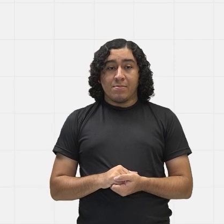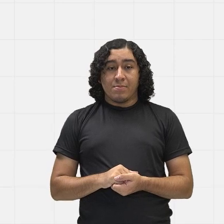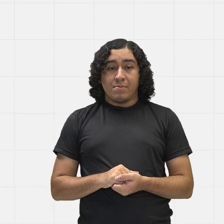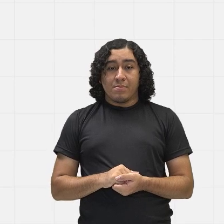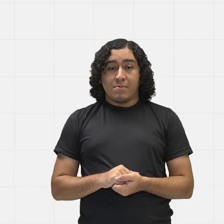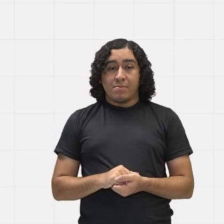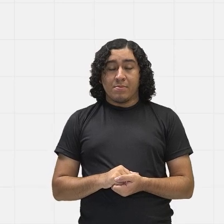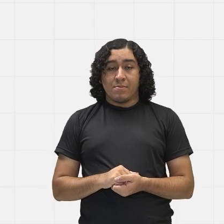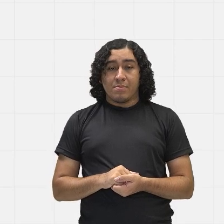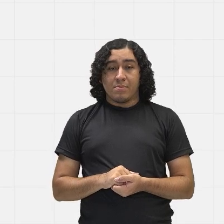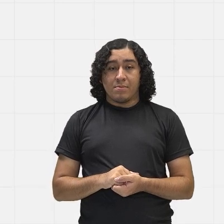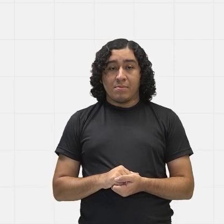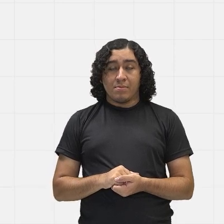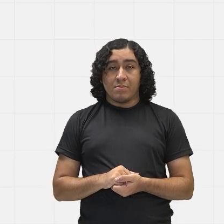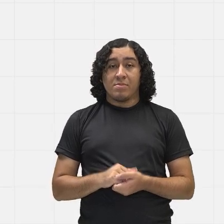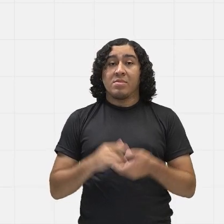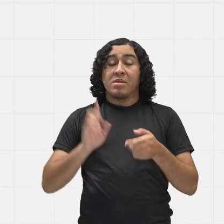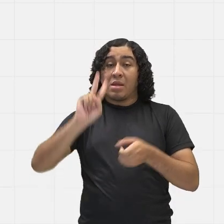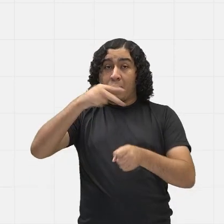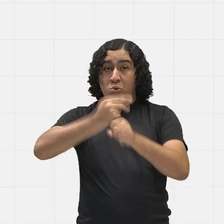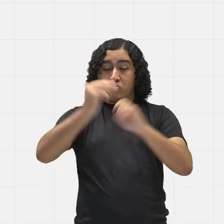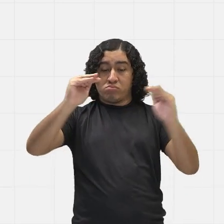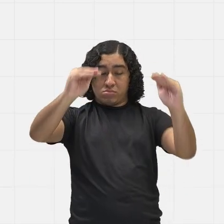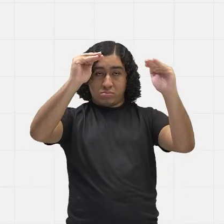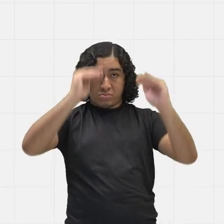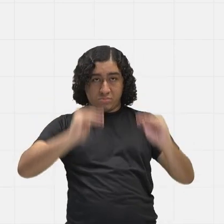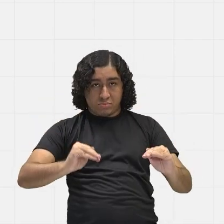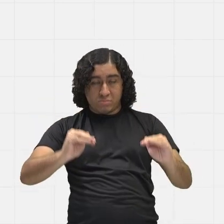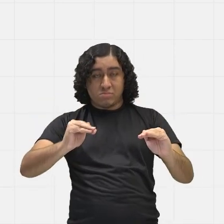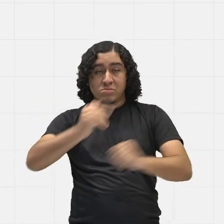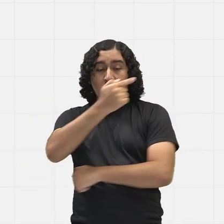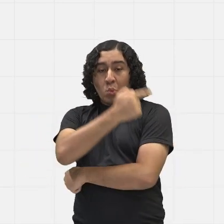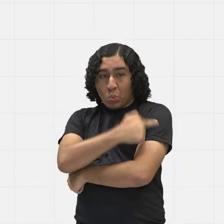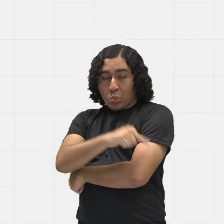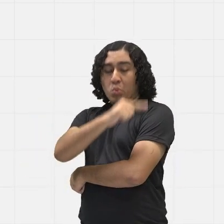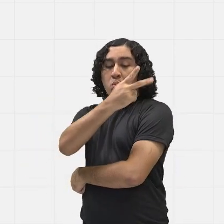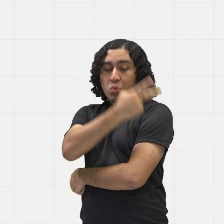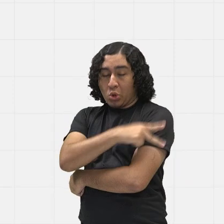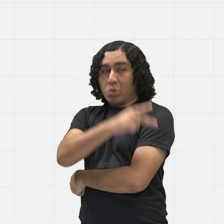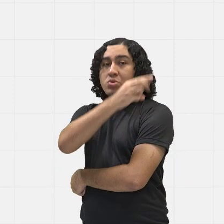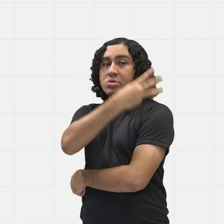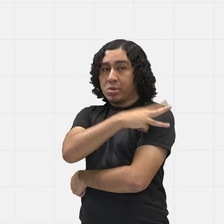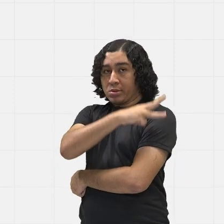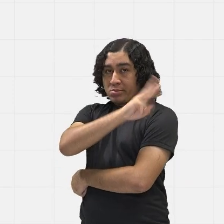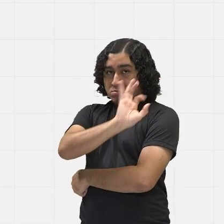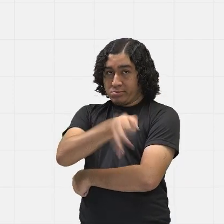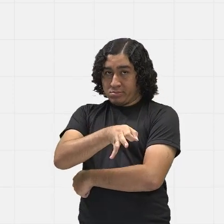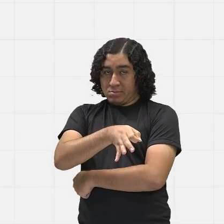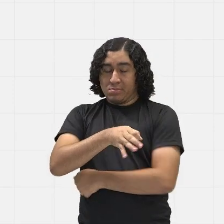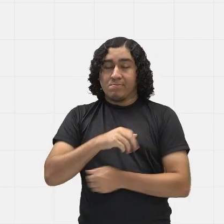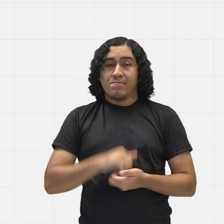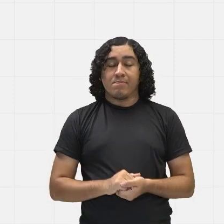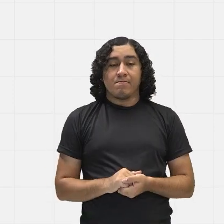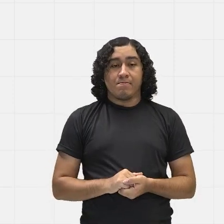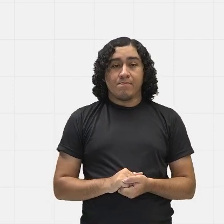no ensino médio, nas séries de ensino médio, que é o 1º, 2º e 3ª